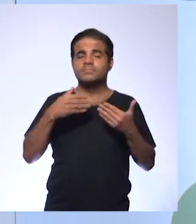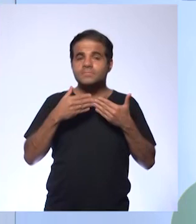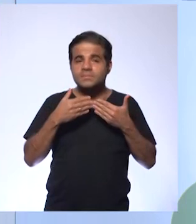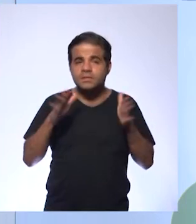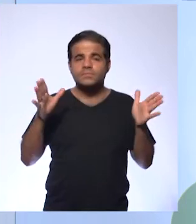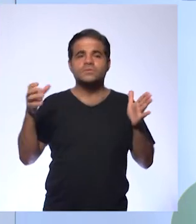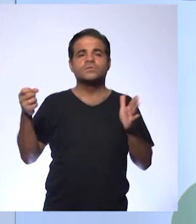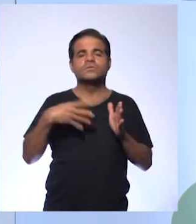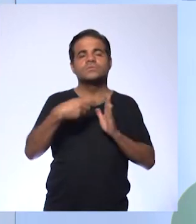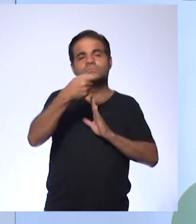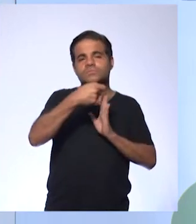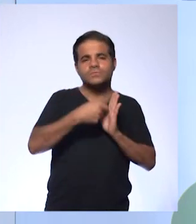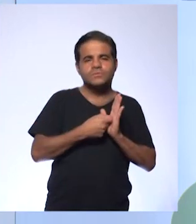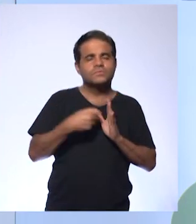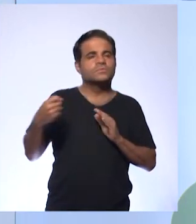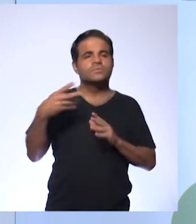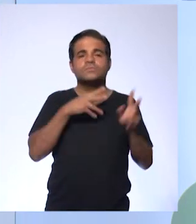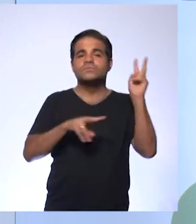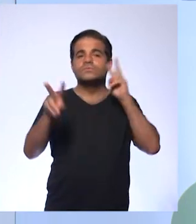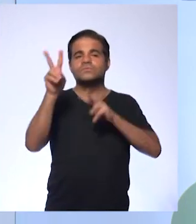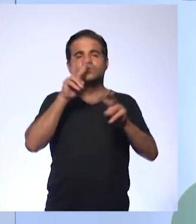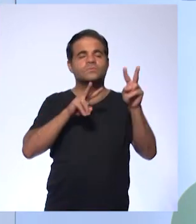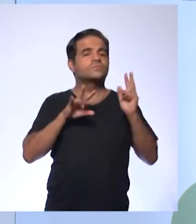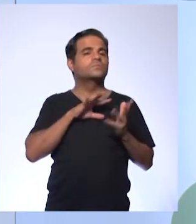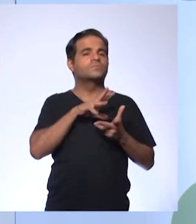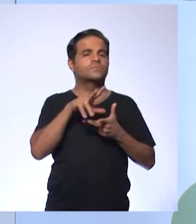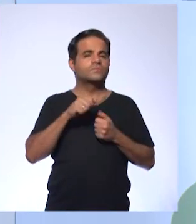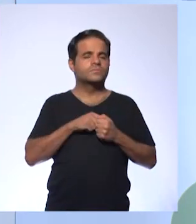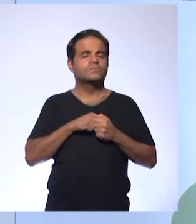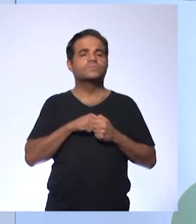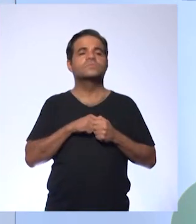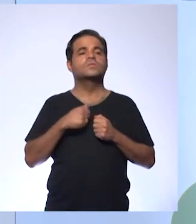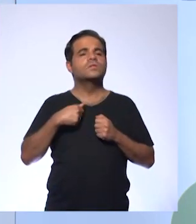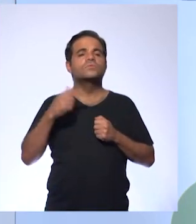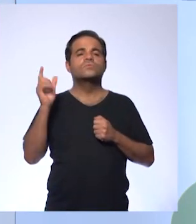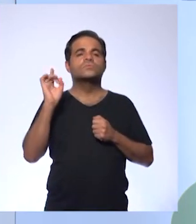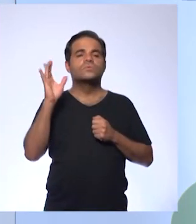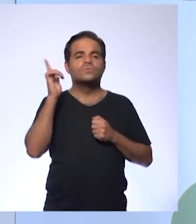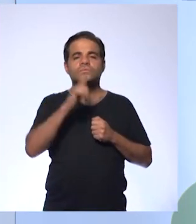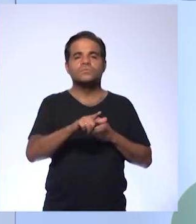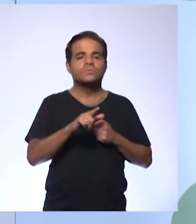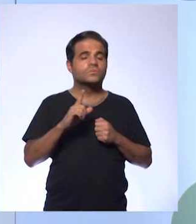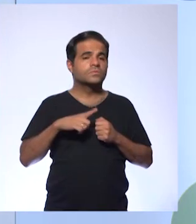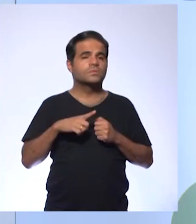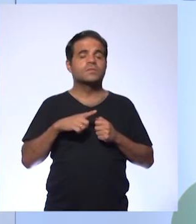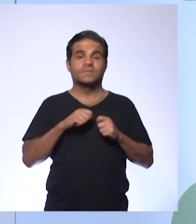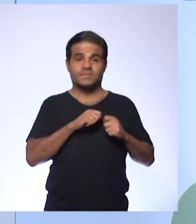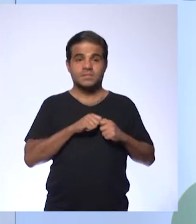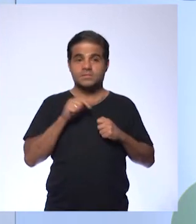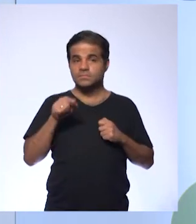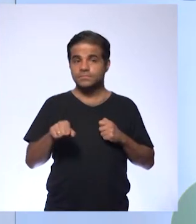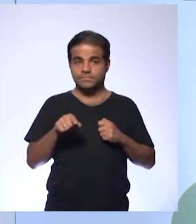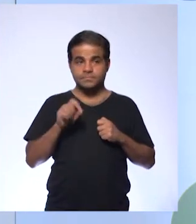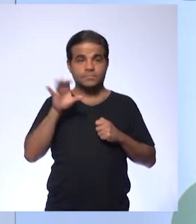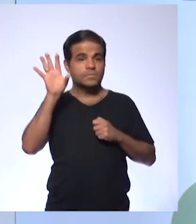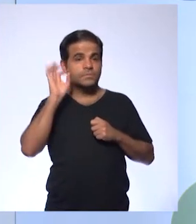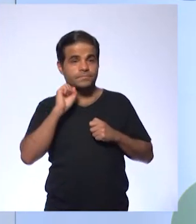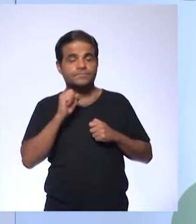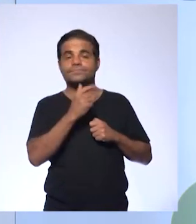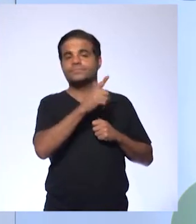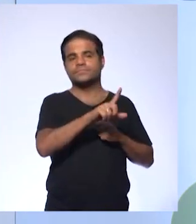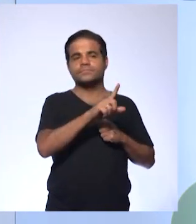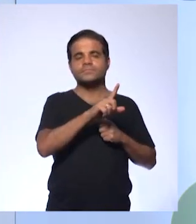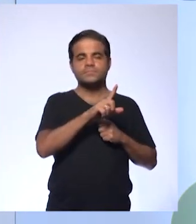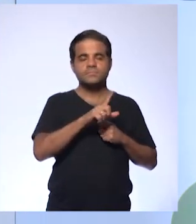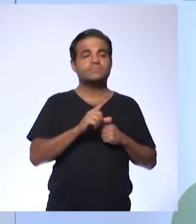novas narrativas, a novas visões de mundo, eu só consigo ter isso, fazer isso, ouvindo o